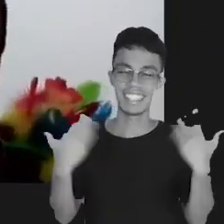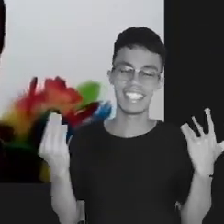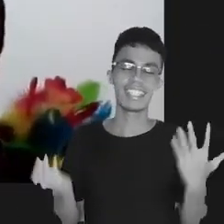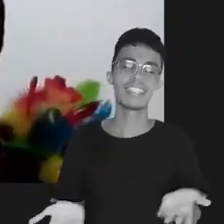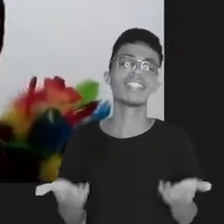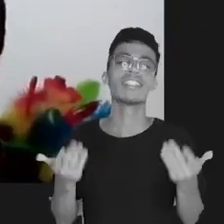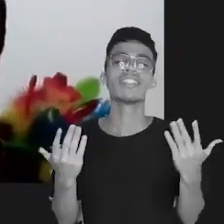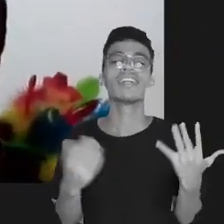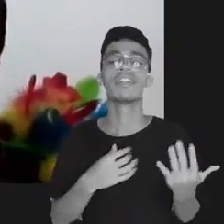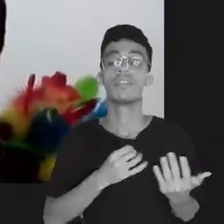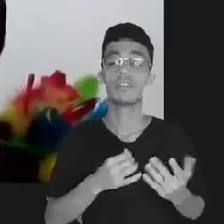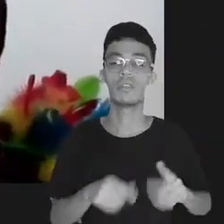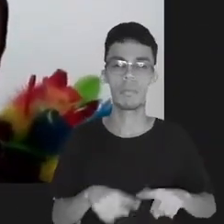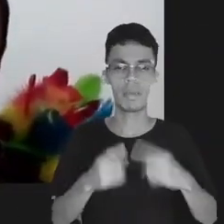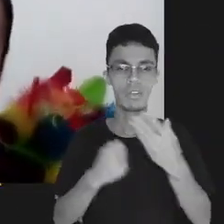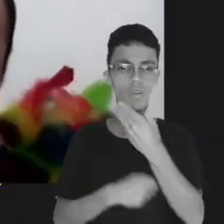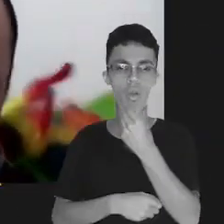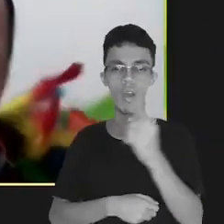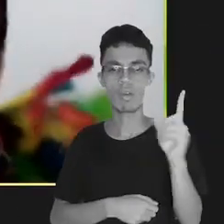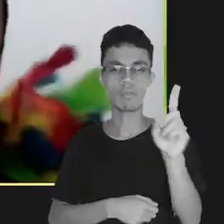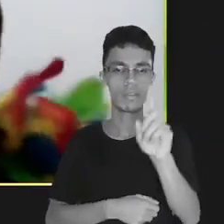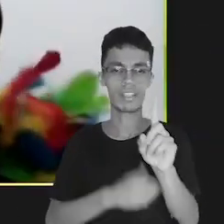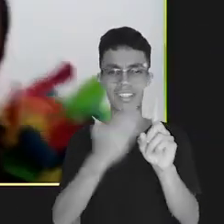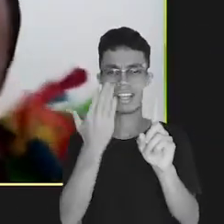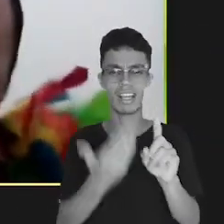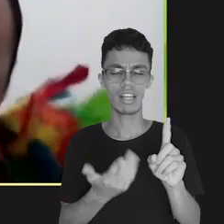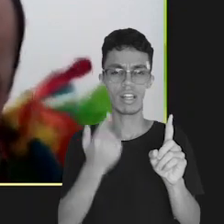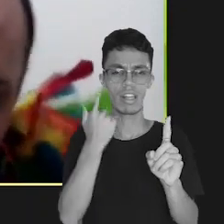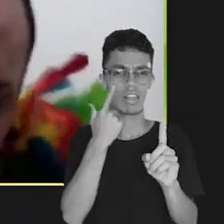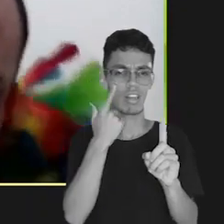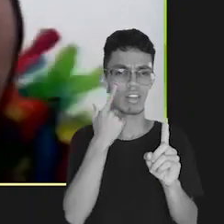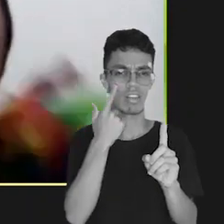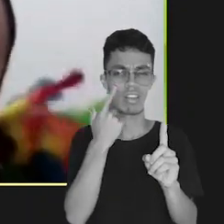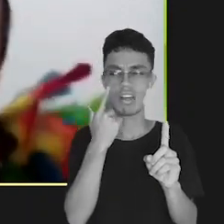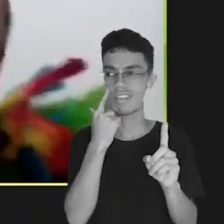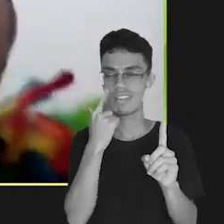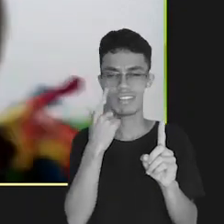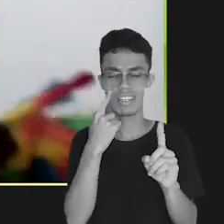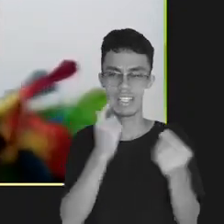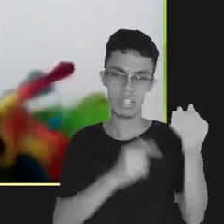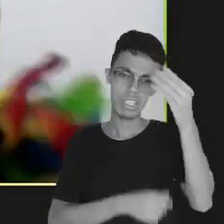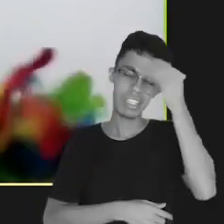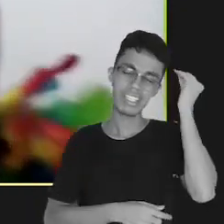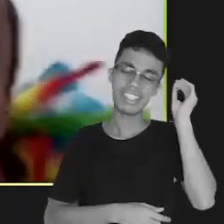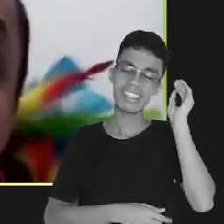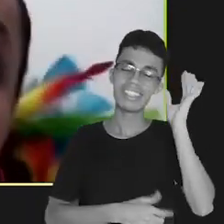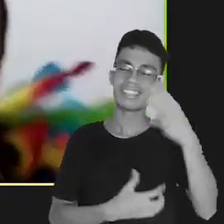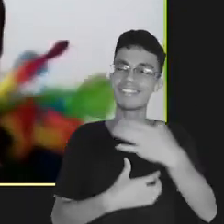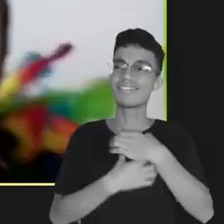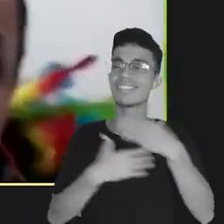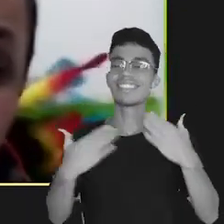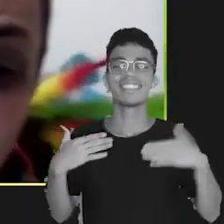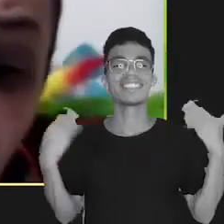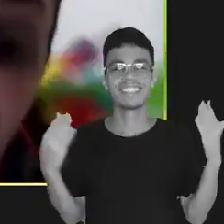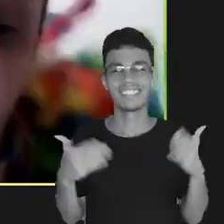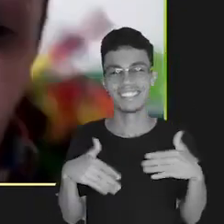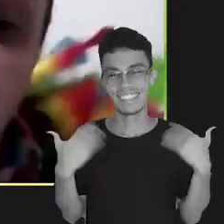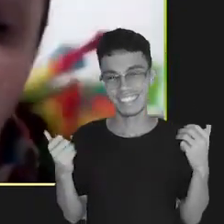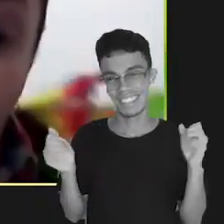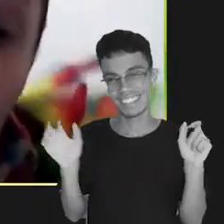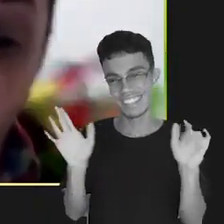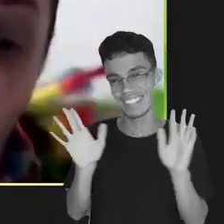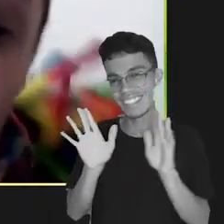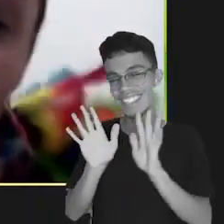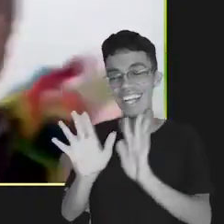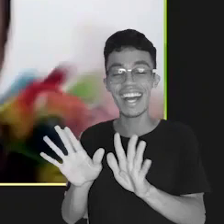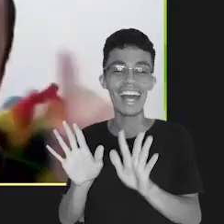Bem, bom, mas e o homem? O homem eu não vi. Com aquela alegria dele me esqueci. Veio gente, tanta gente, cheguei a